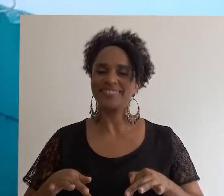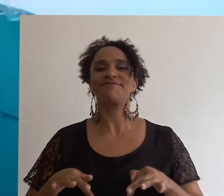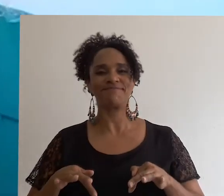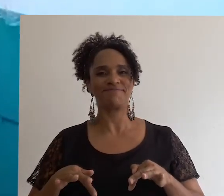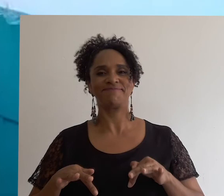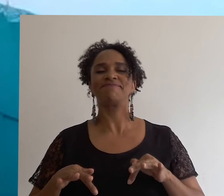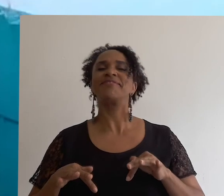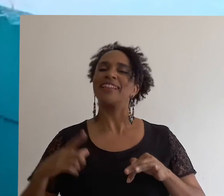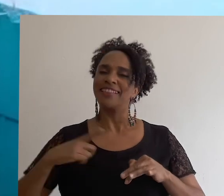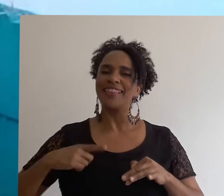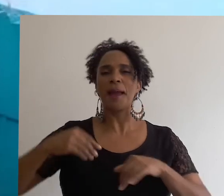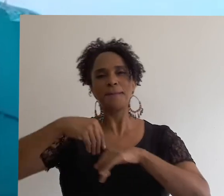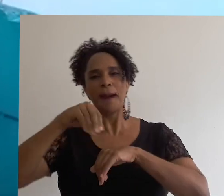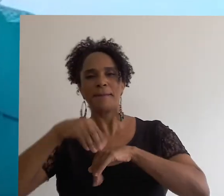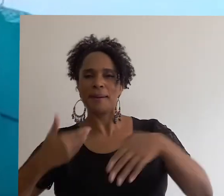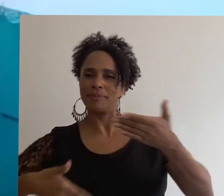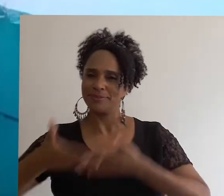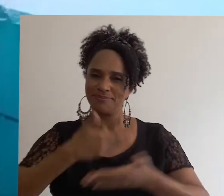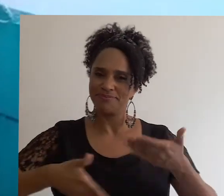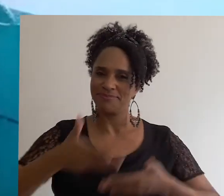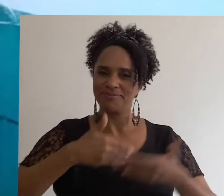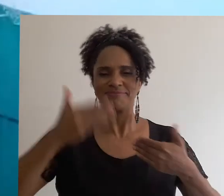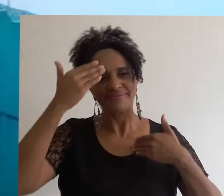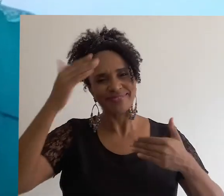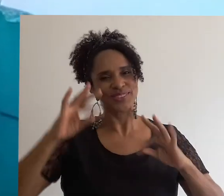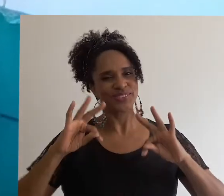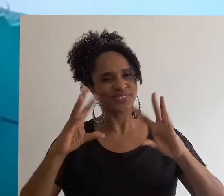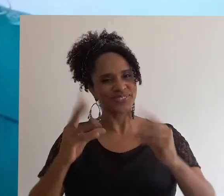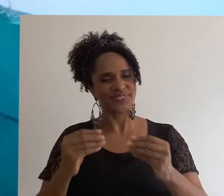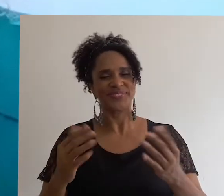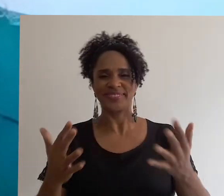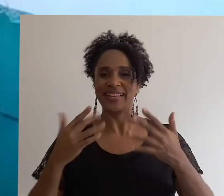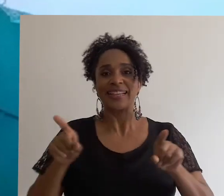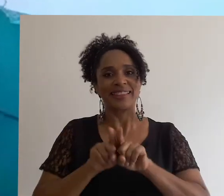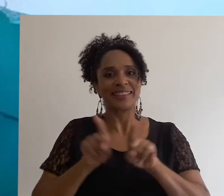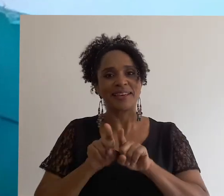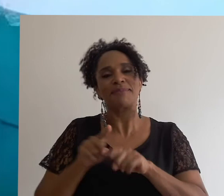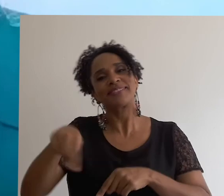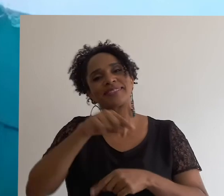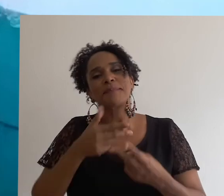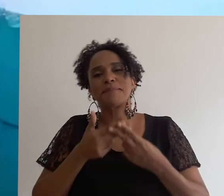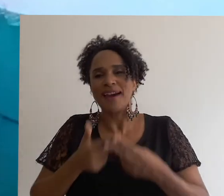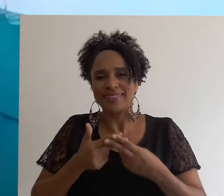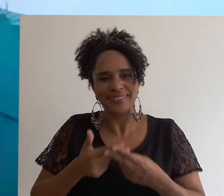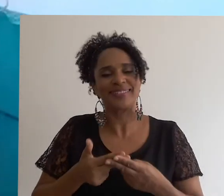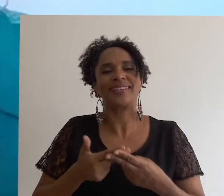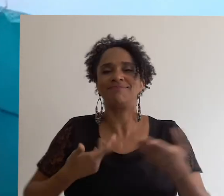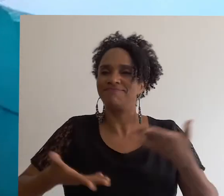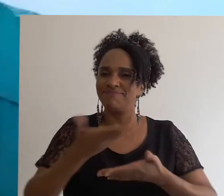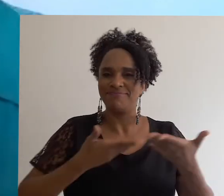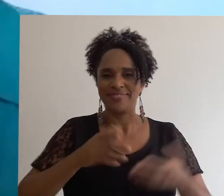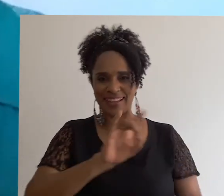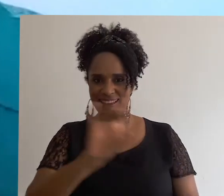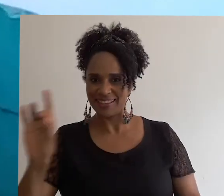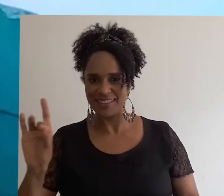roda IFBA, né, com gestores e gestoras. Queria agradecer muito a todos e a todas pela colaboração, pela paciência, né, e